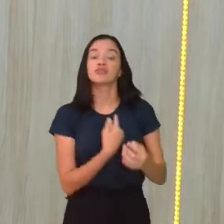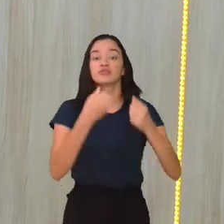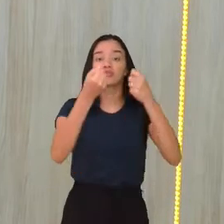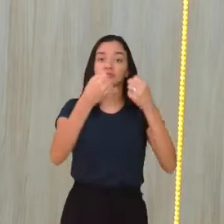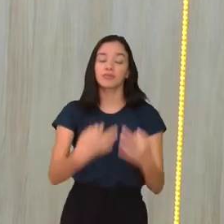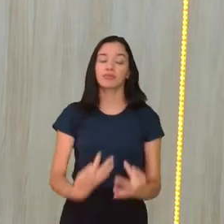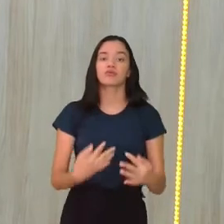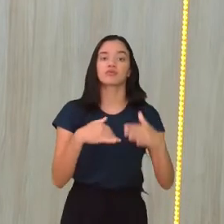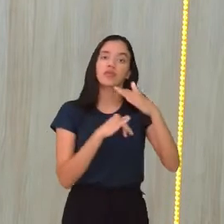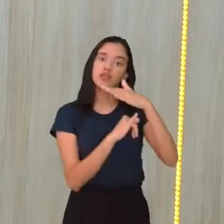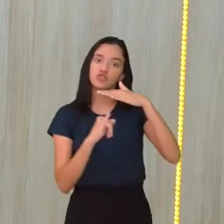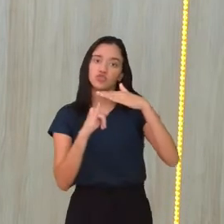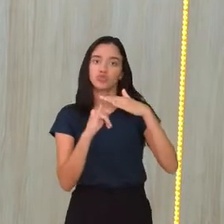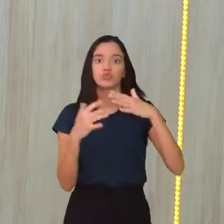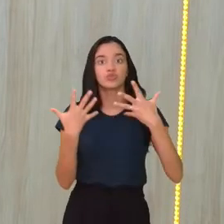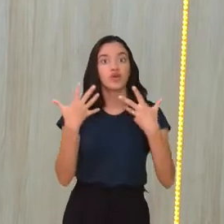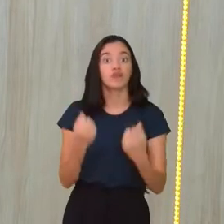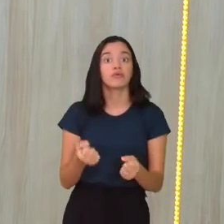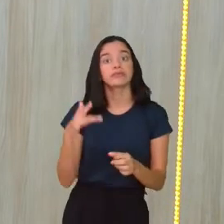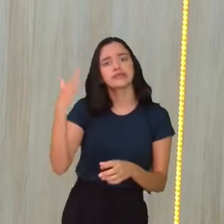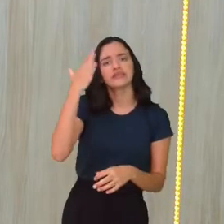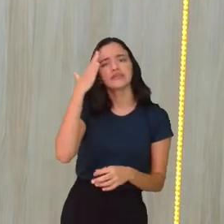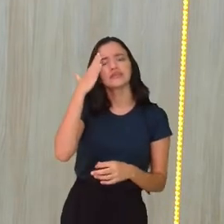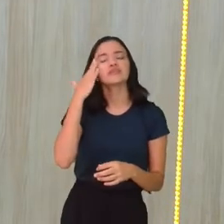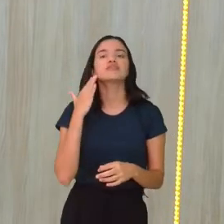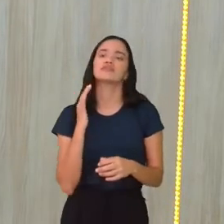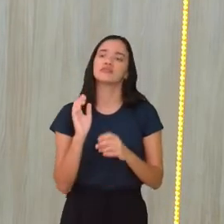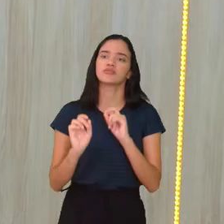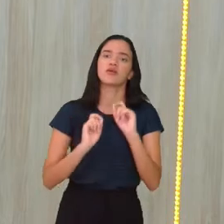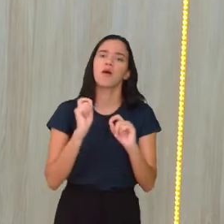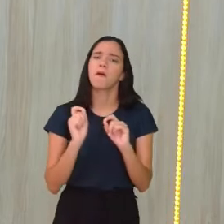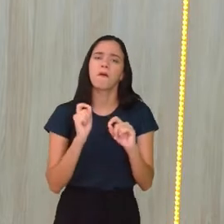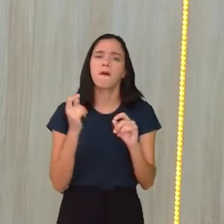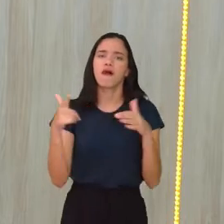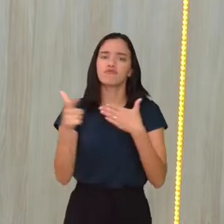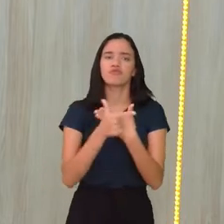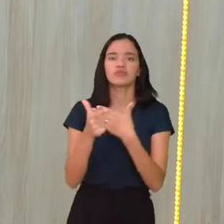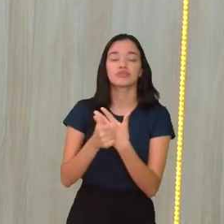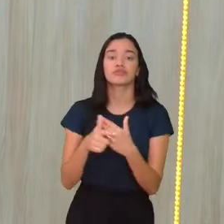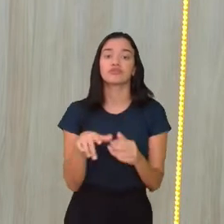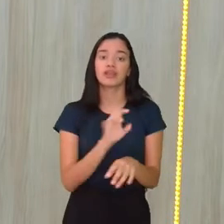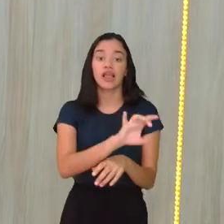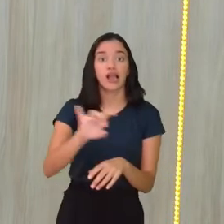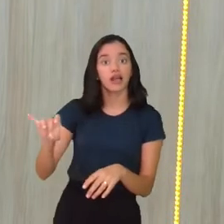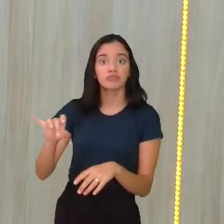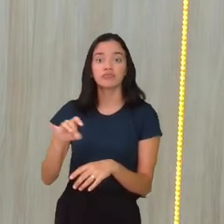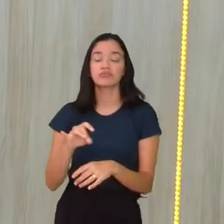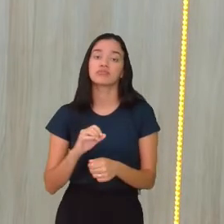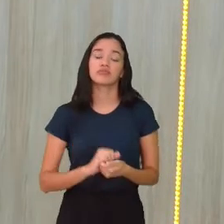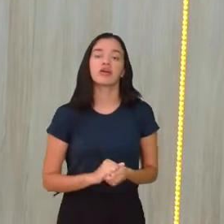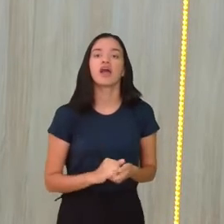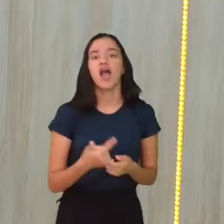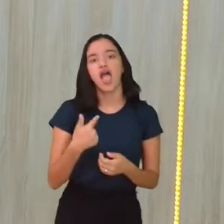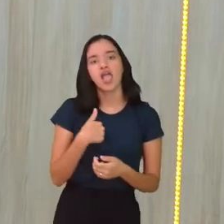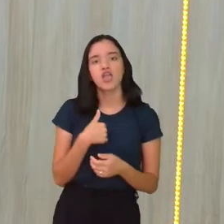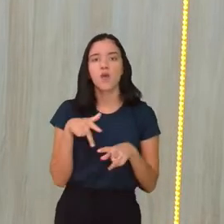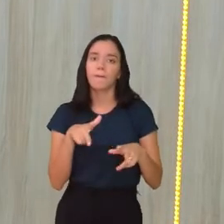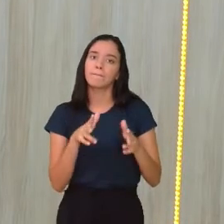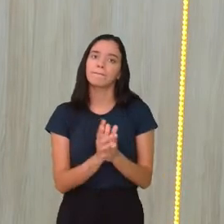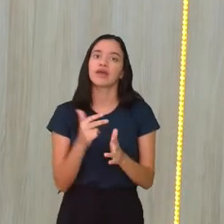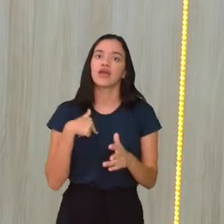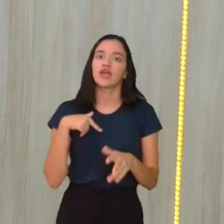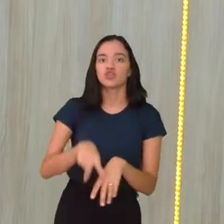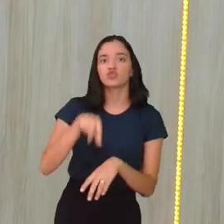das instituições. Vamos entender qual o papel de cada uma delas, né? Eu optei começar